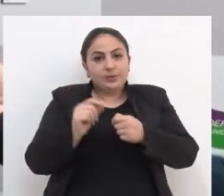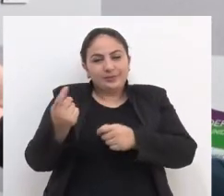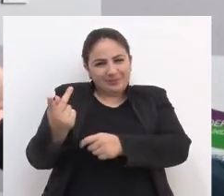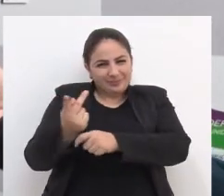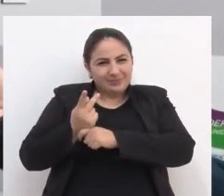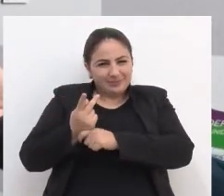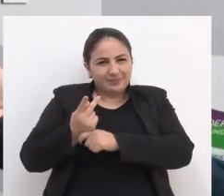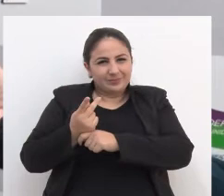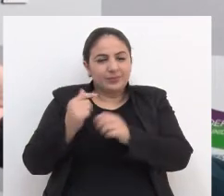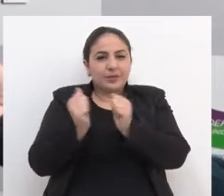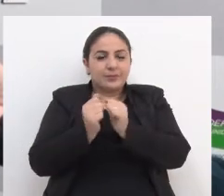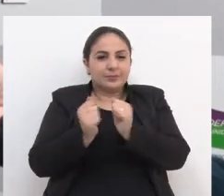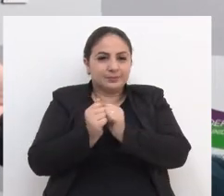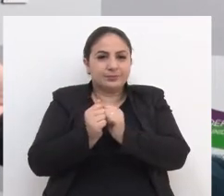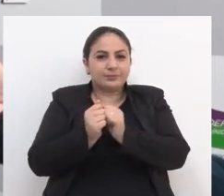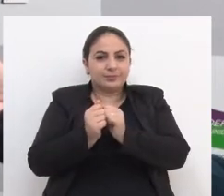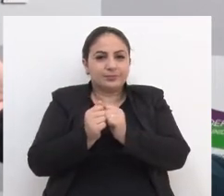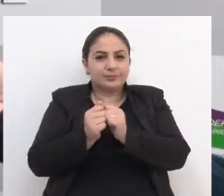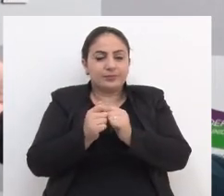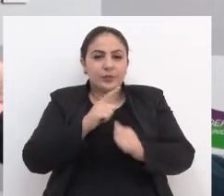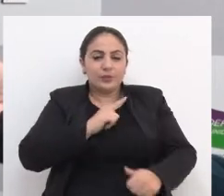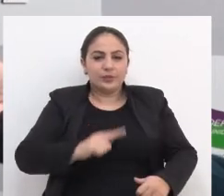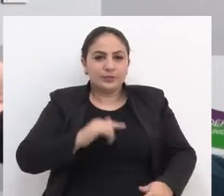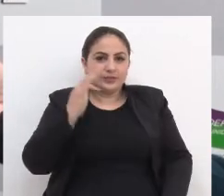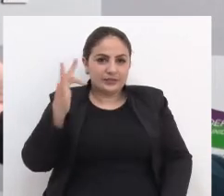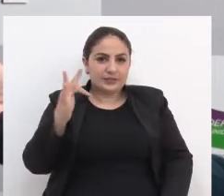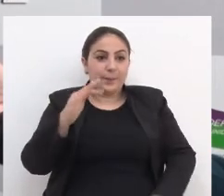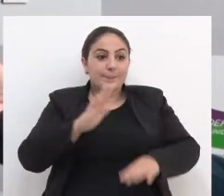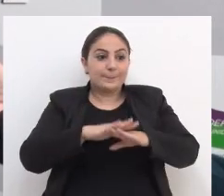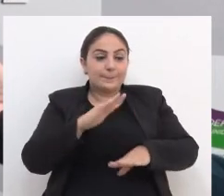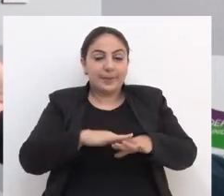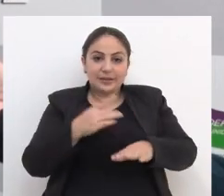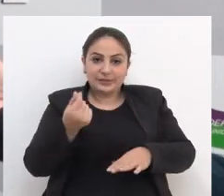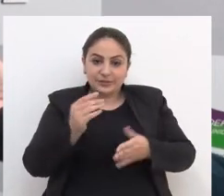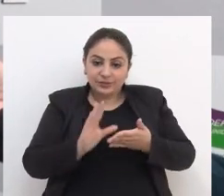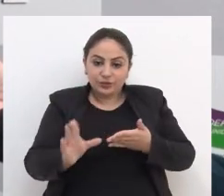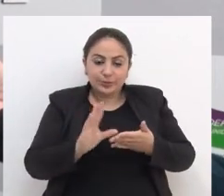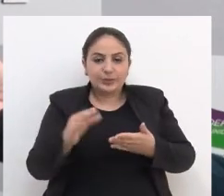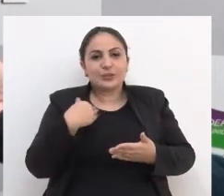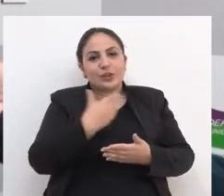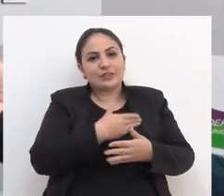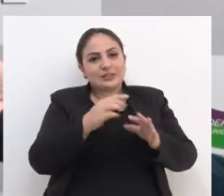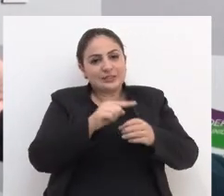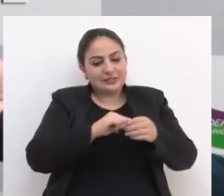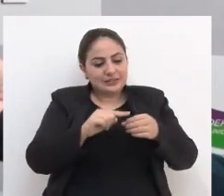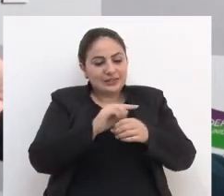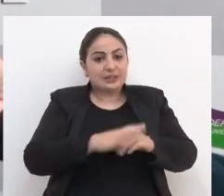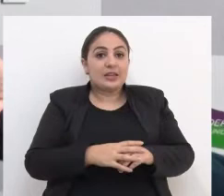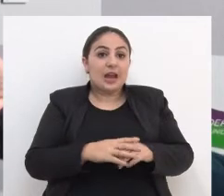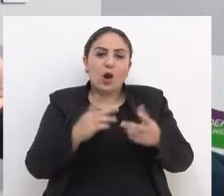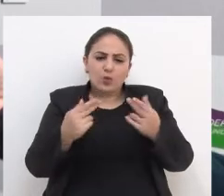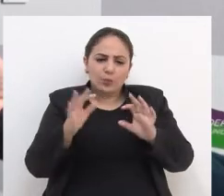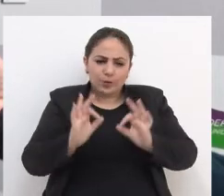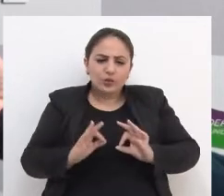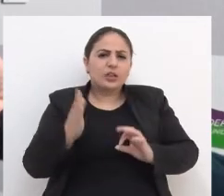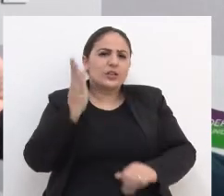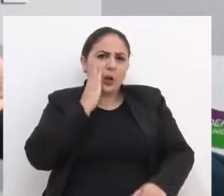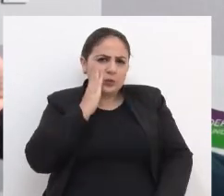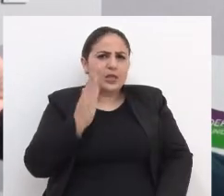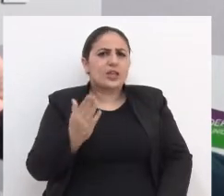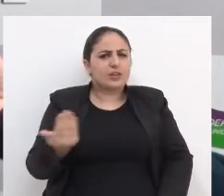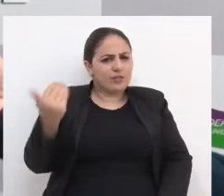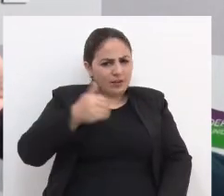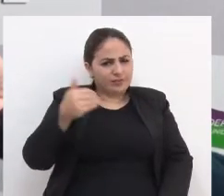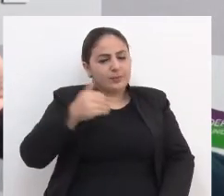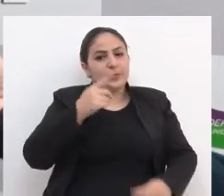junto a órgãos do governo federal para poder fazer mais investimentos aqui na nossa cidade. Então são alguns projetos, algumas áreas que eu tenho certeza que vão vir projetos,